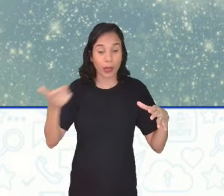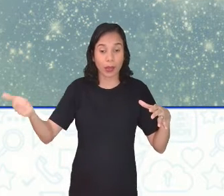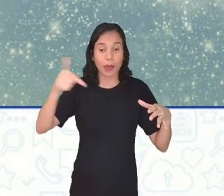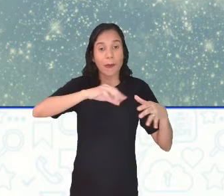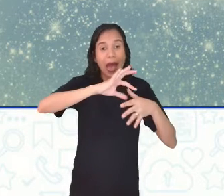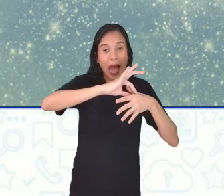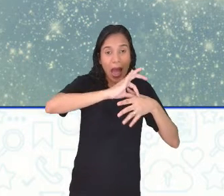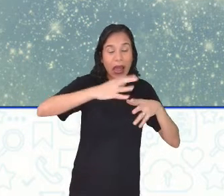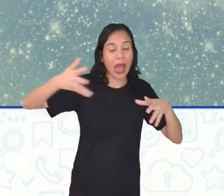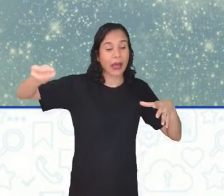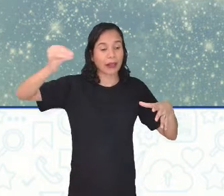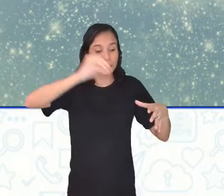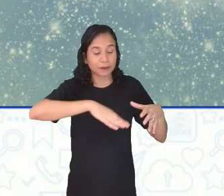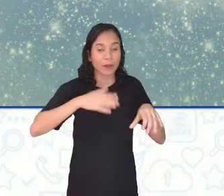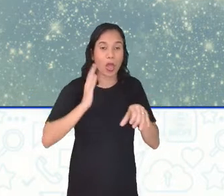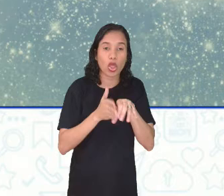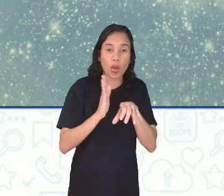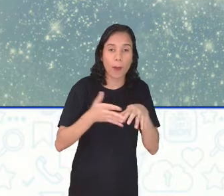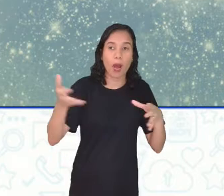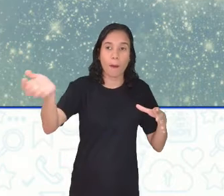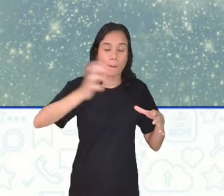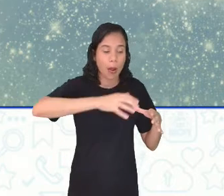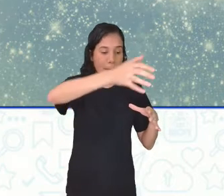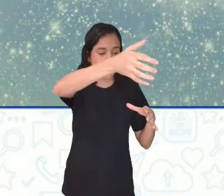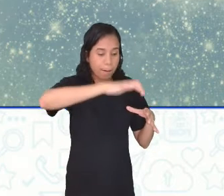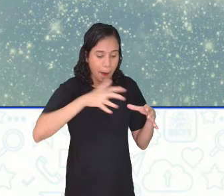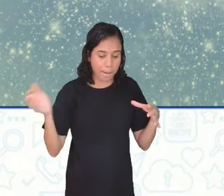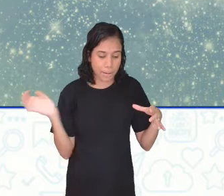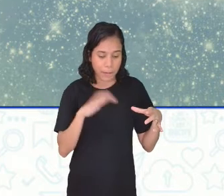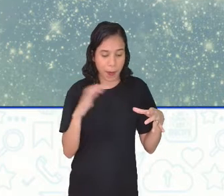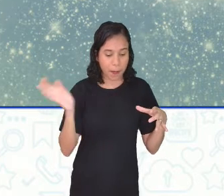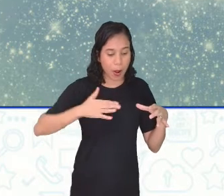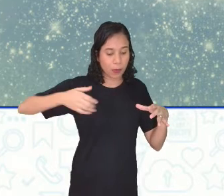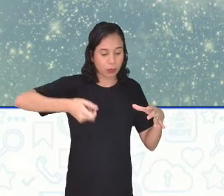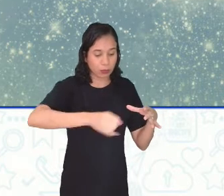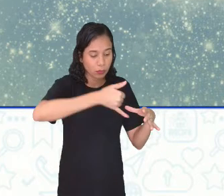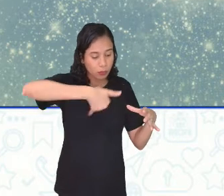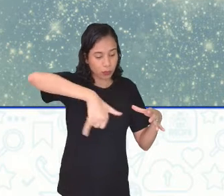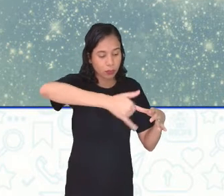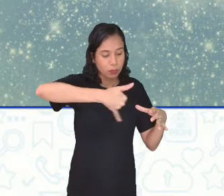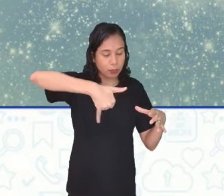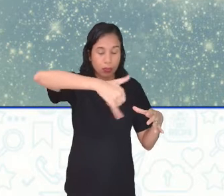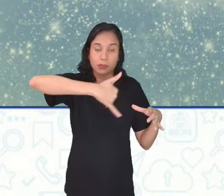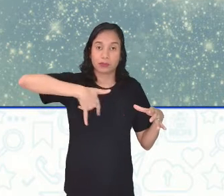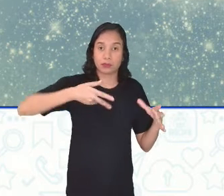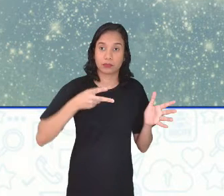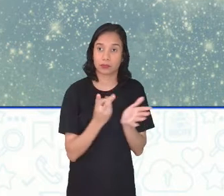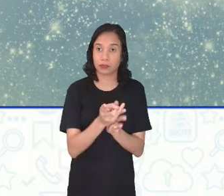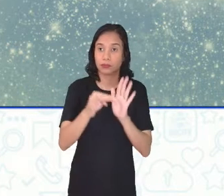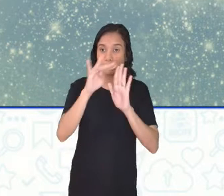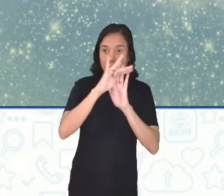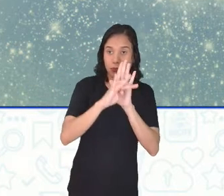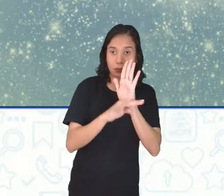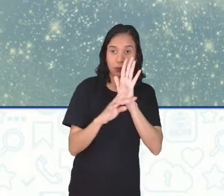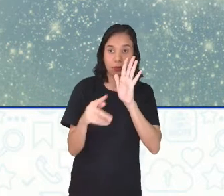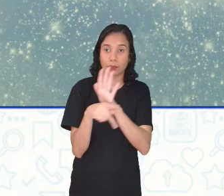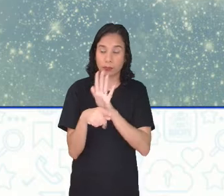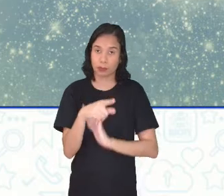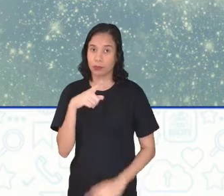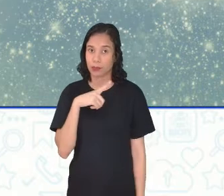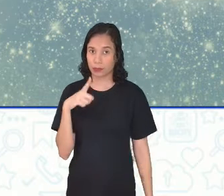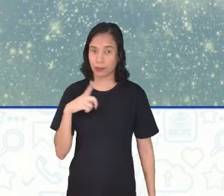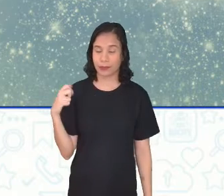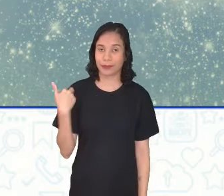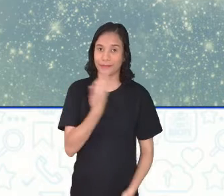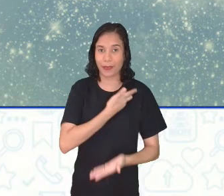carne bovina, acrescente o tomate picado. Vá colocando tudo aí na sua receita e seguindo a receita aqui da